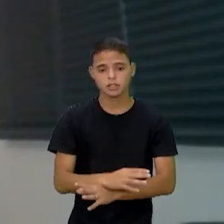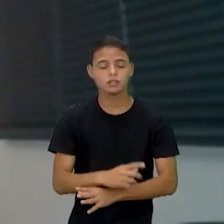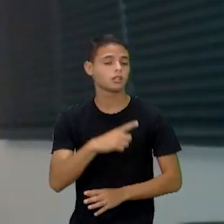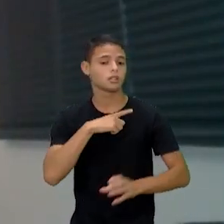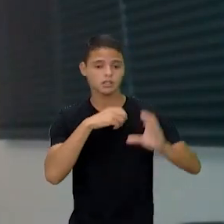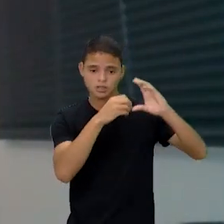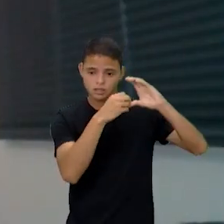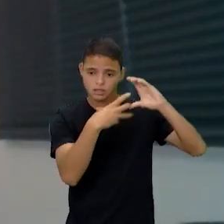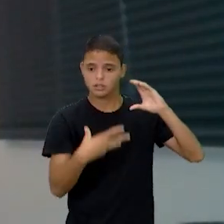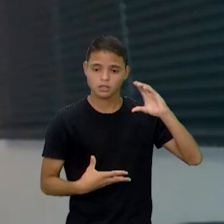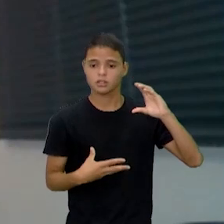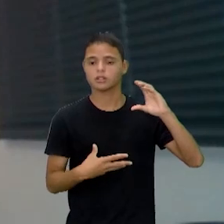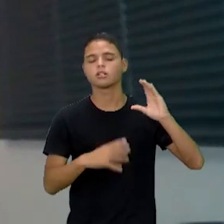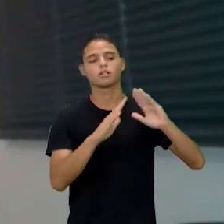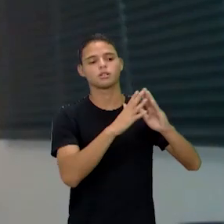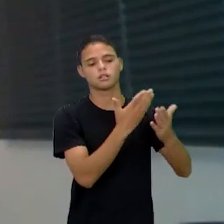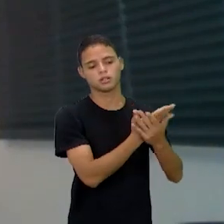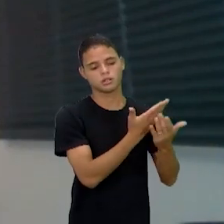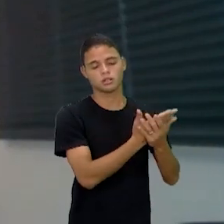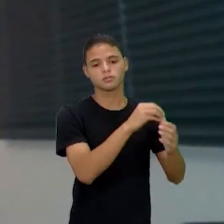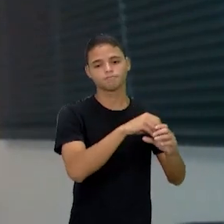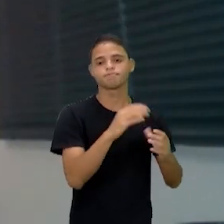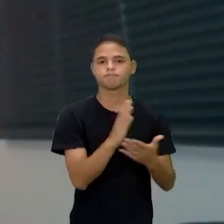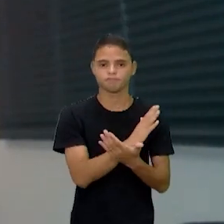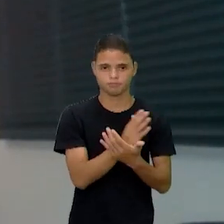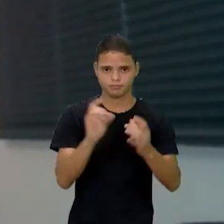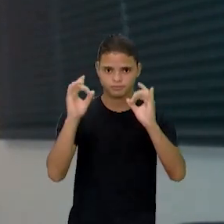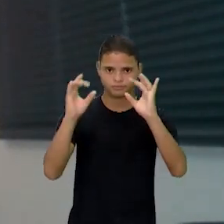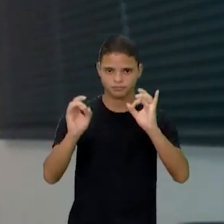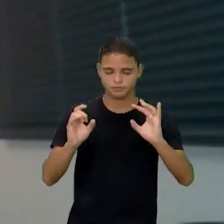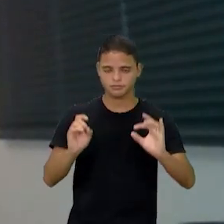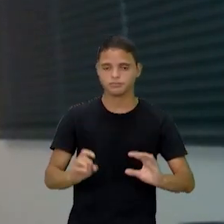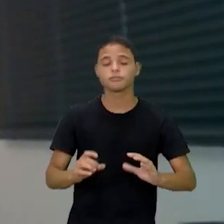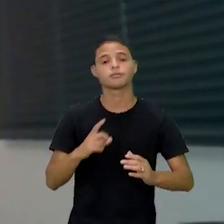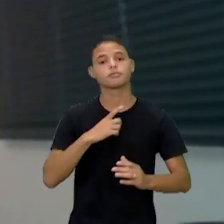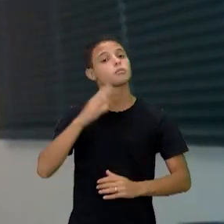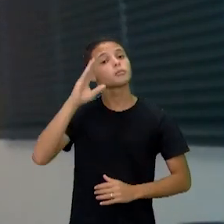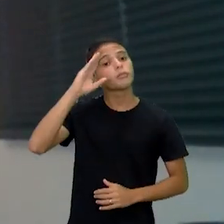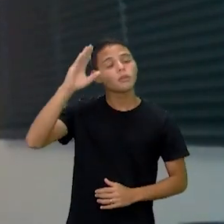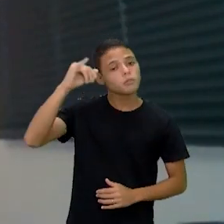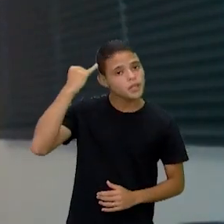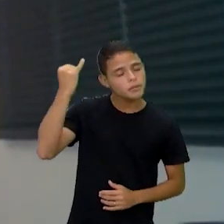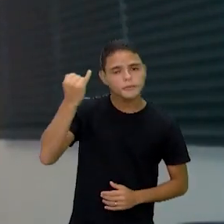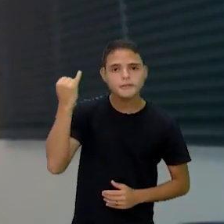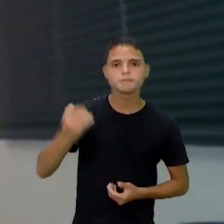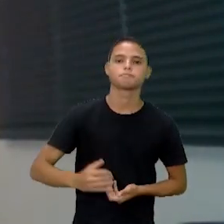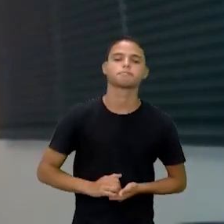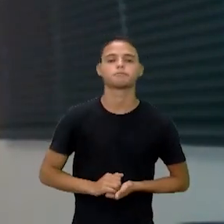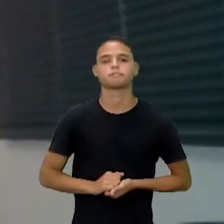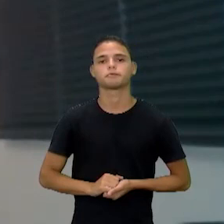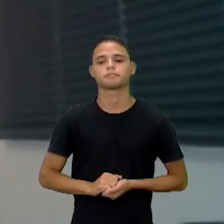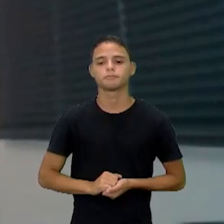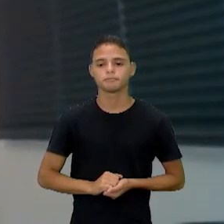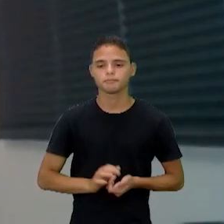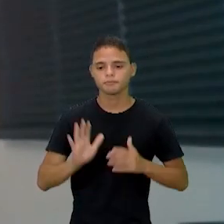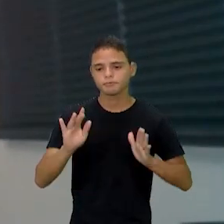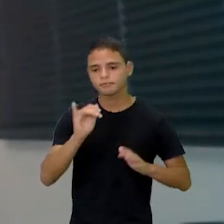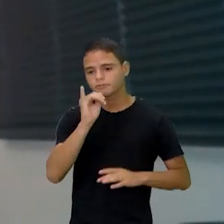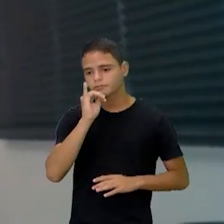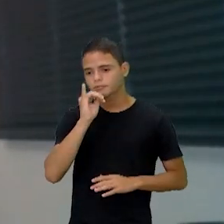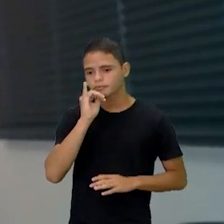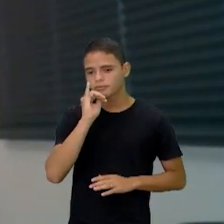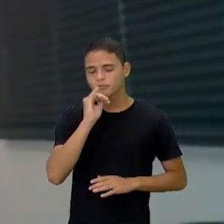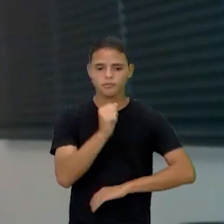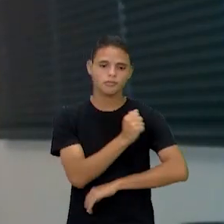características no contexto da escola. Eu trouxe alguns pontos aqui que são elementos importantes importantes, mas são, por exemplo, estudantes